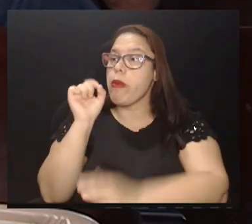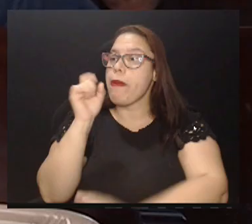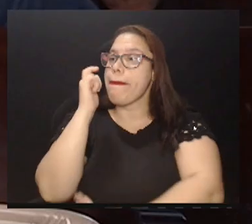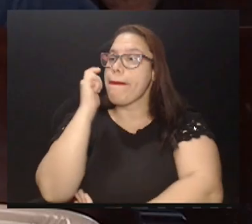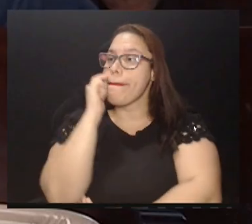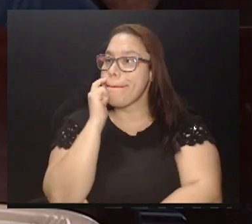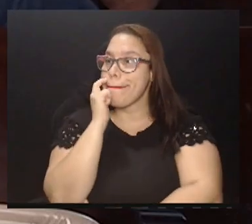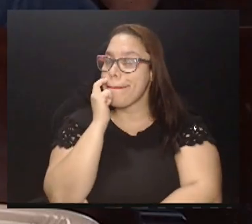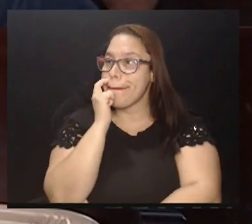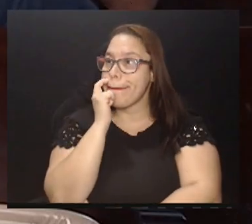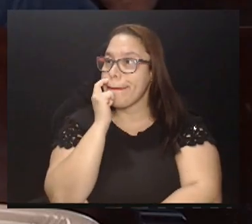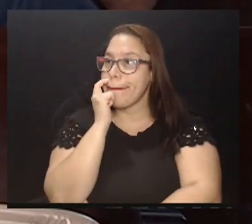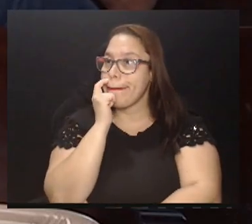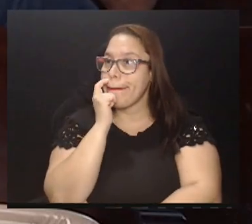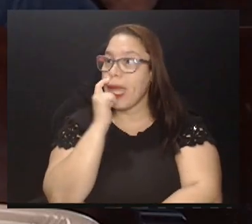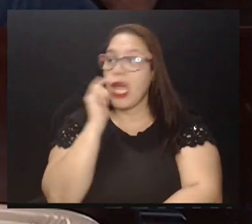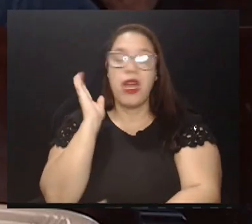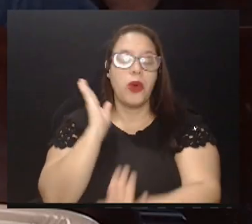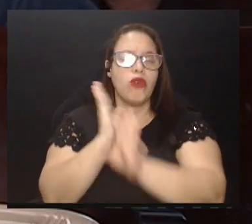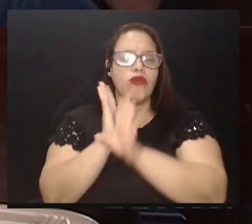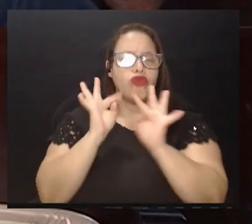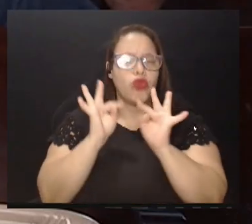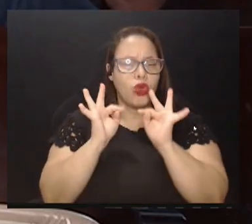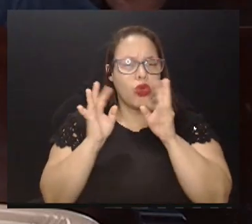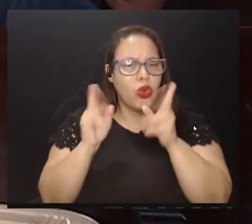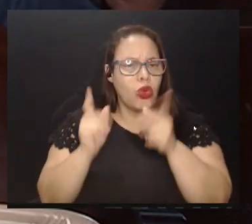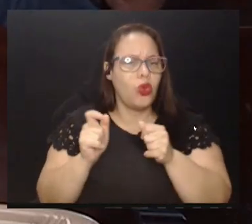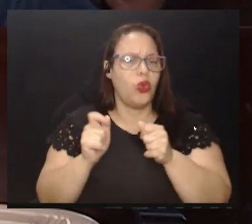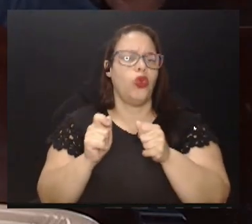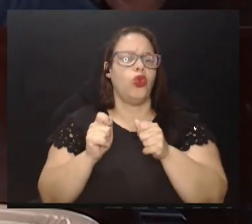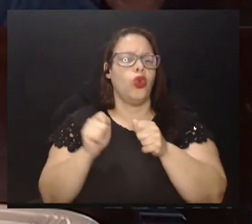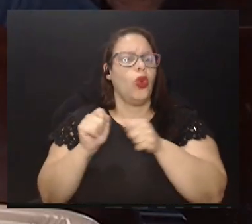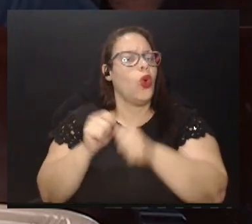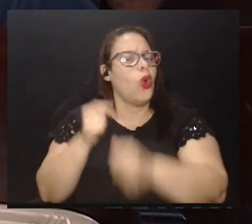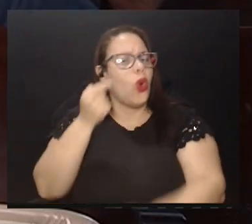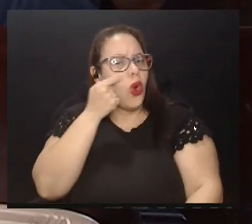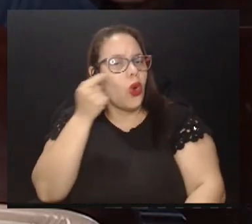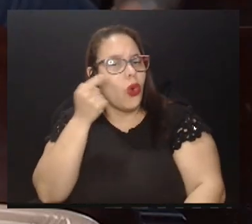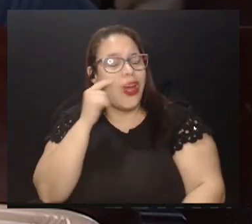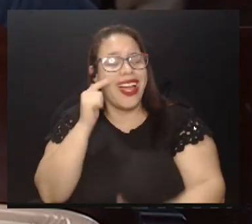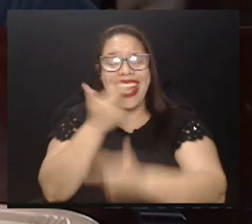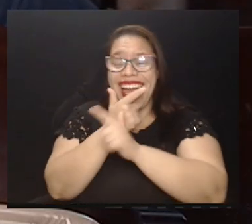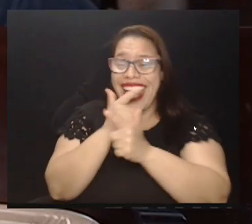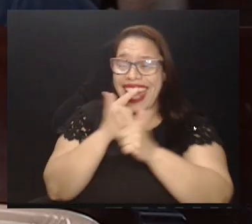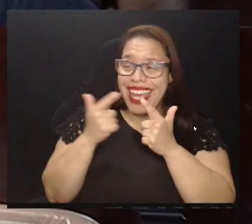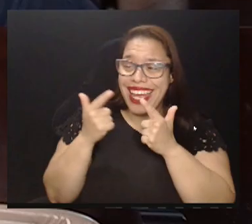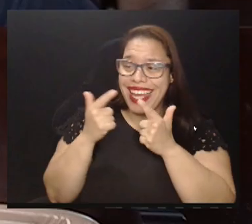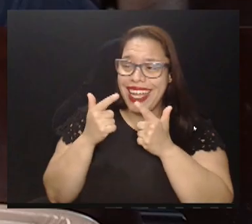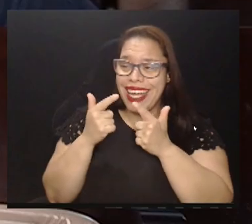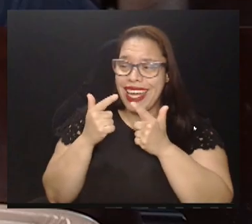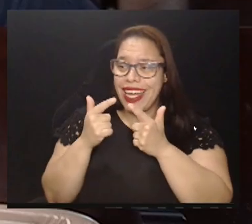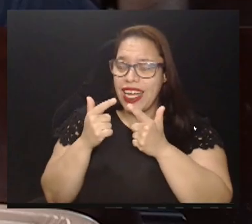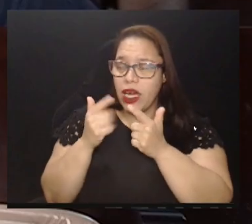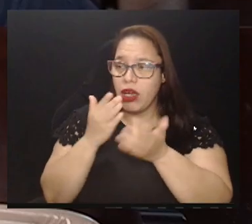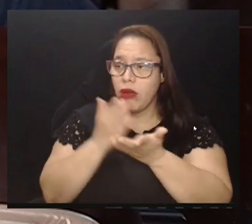De repente, várias coisas que a gente via como engraçado, deixou de ser engraçado na época do